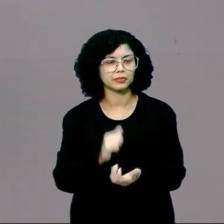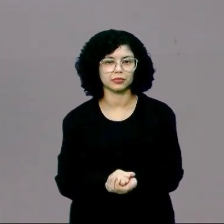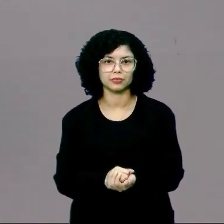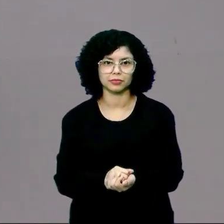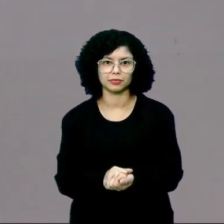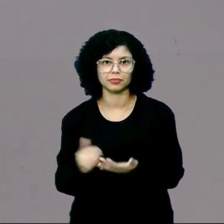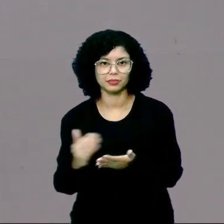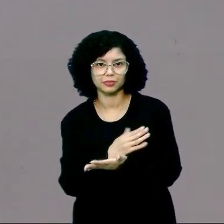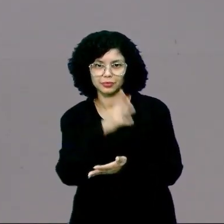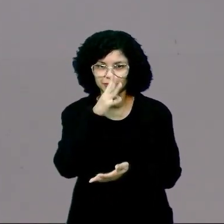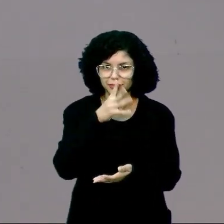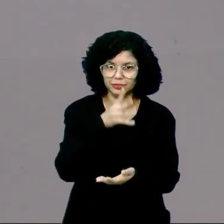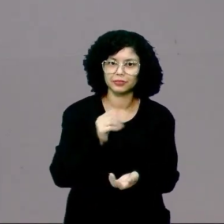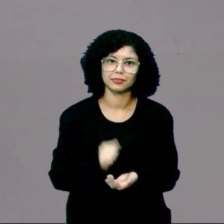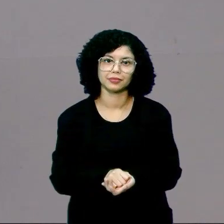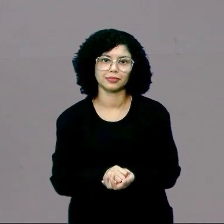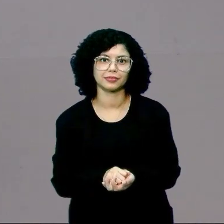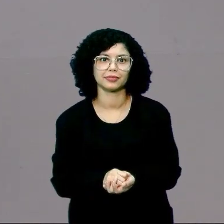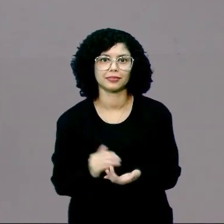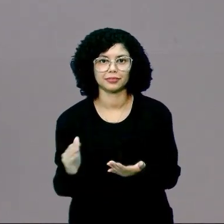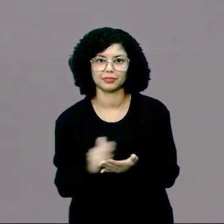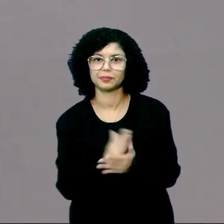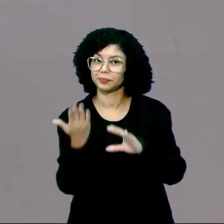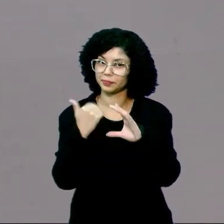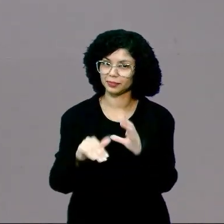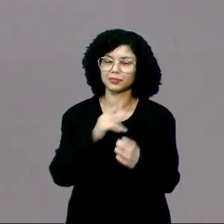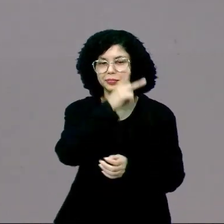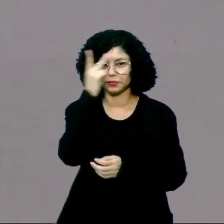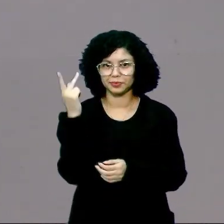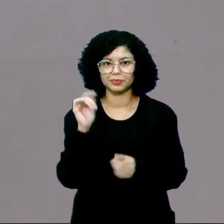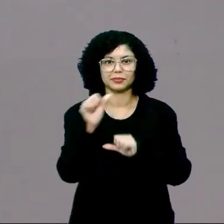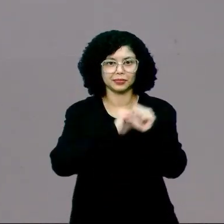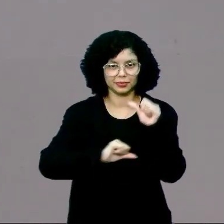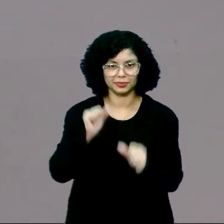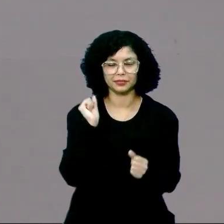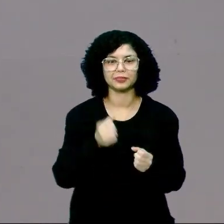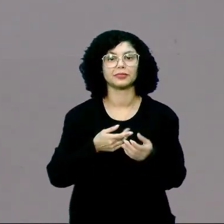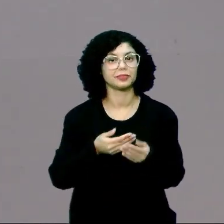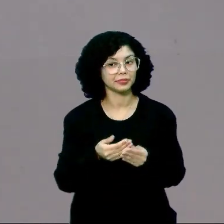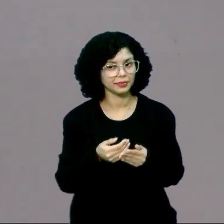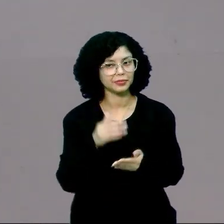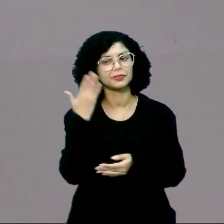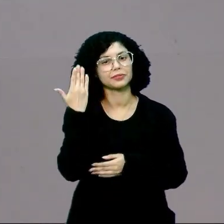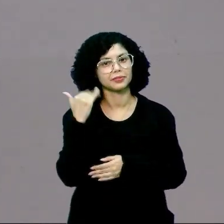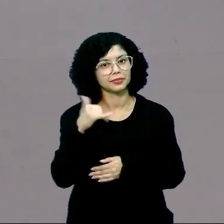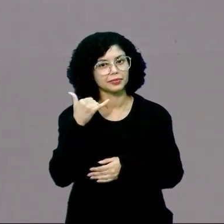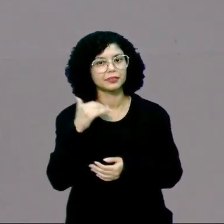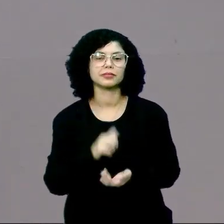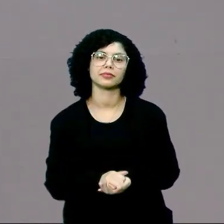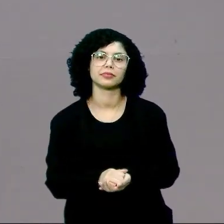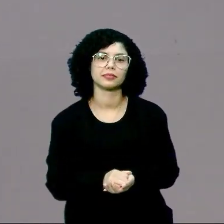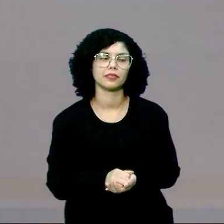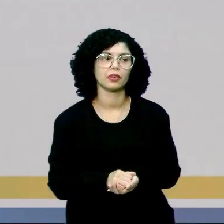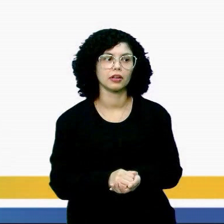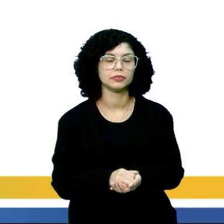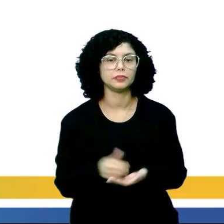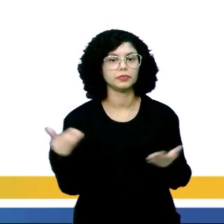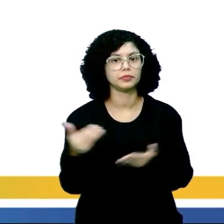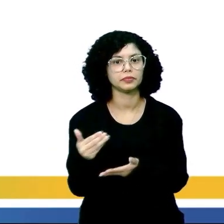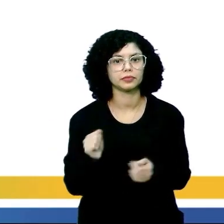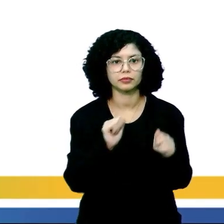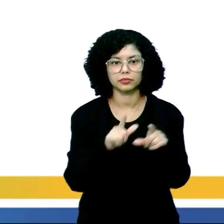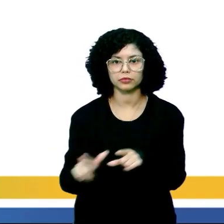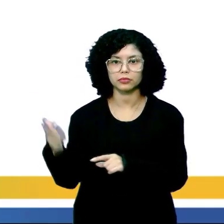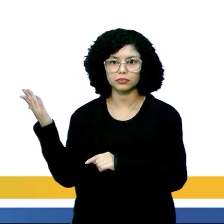né, algumas críticas, né, de algumas mensagens que as pessoas trocam no celular e essas mídias que circulam. Agora